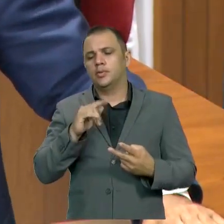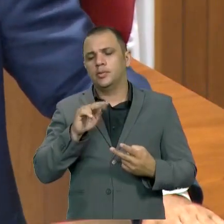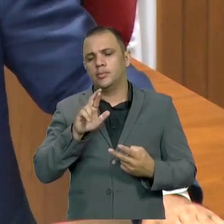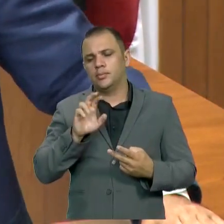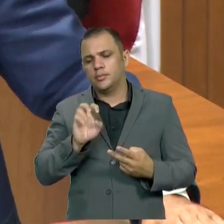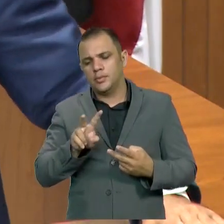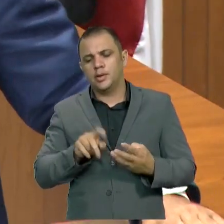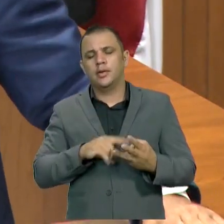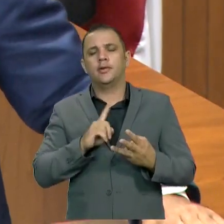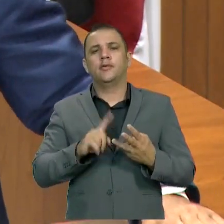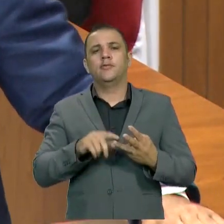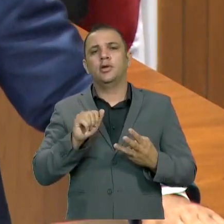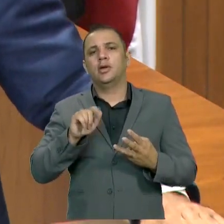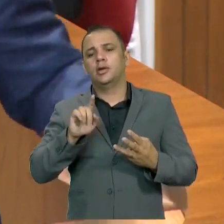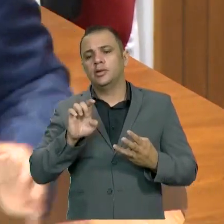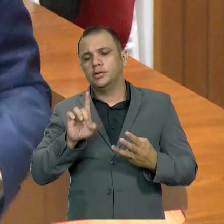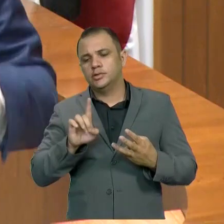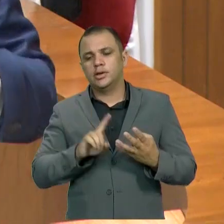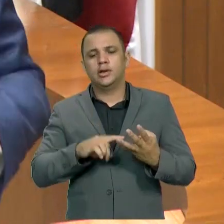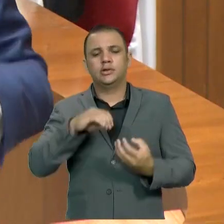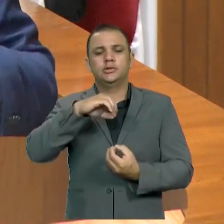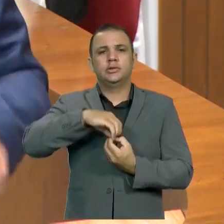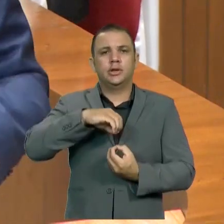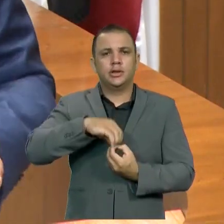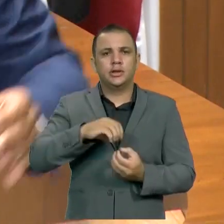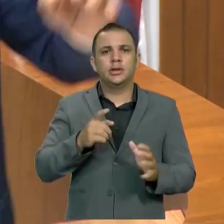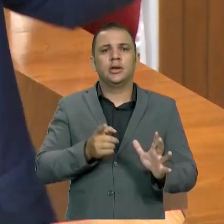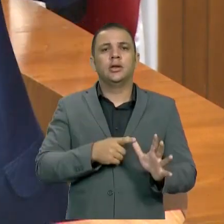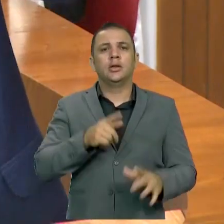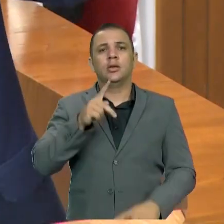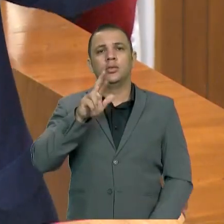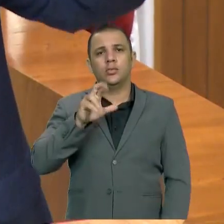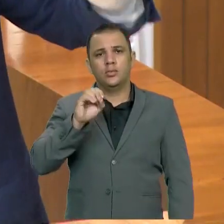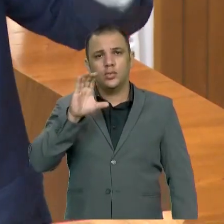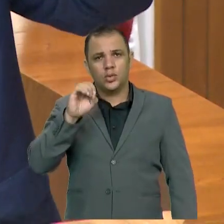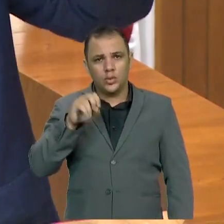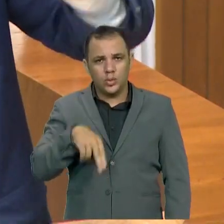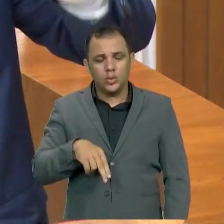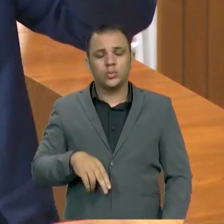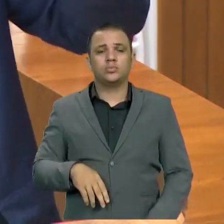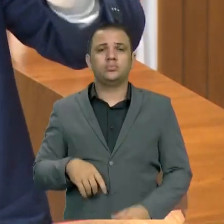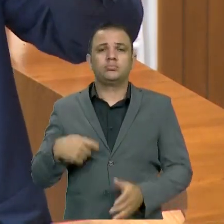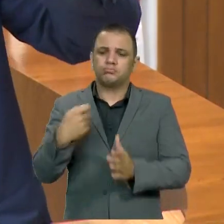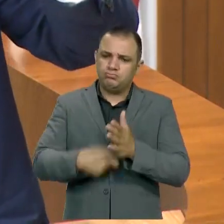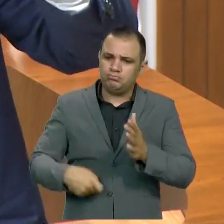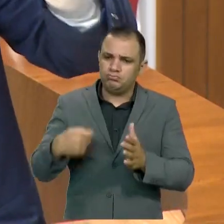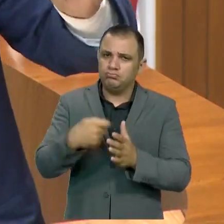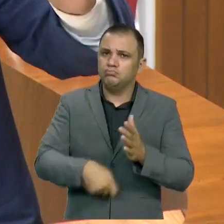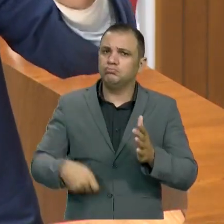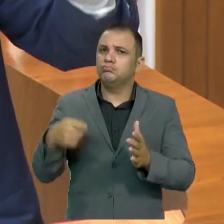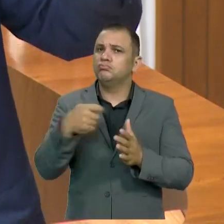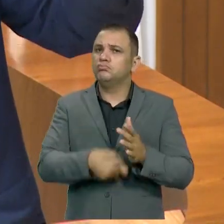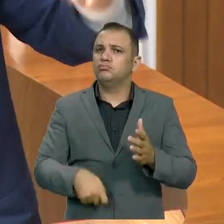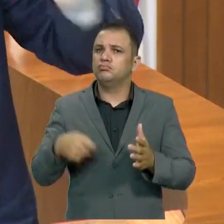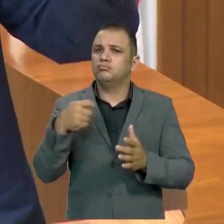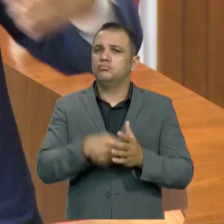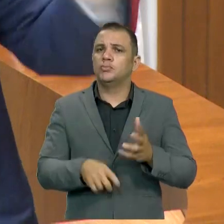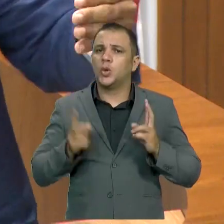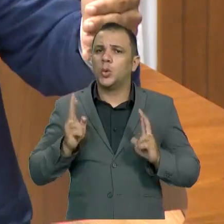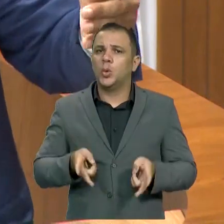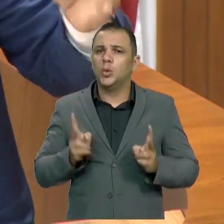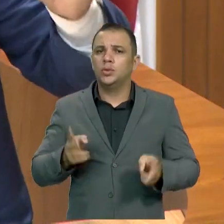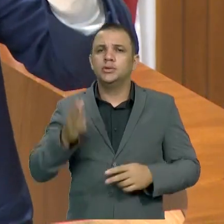DETRAN, PROCON. A nossa luta é permanente. Nós sabemos que para o orçamento de 2024